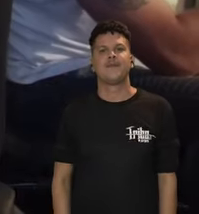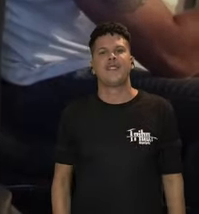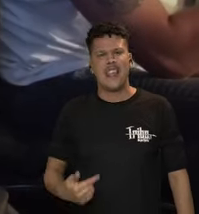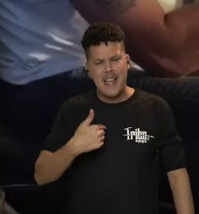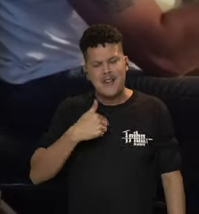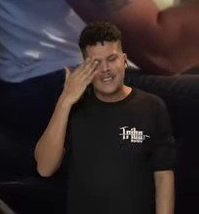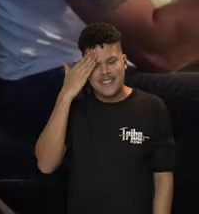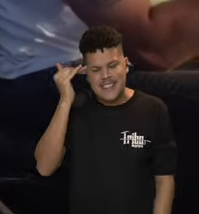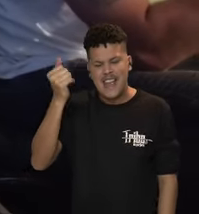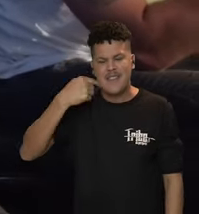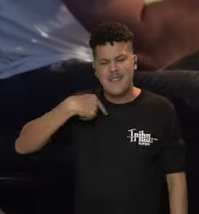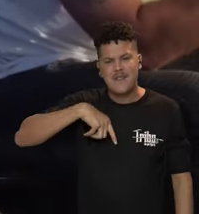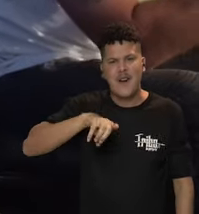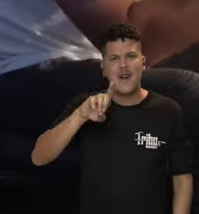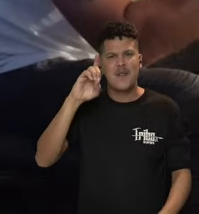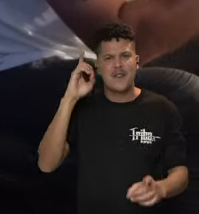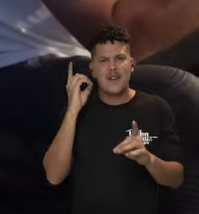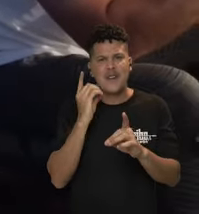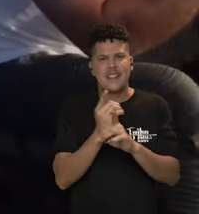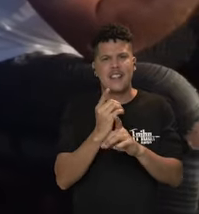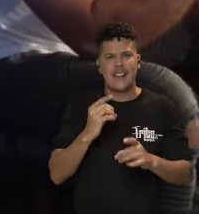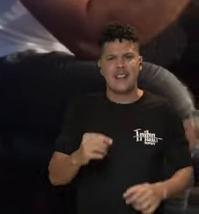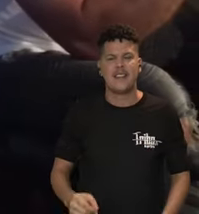sei que vou te encontrar.